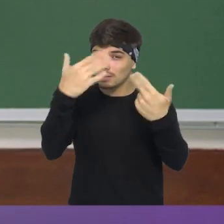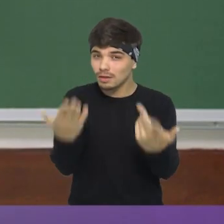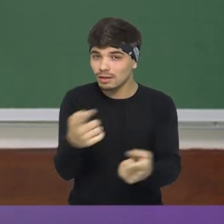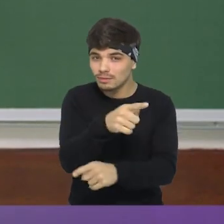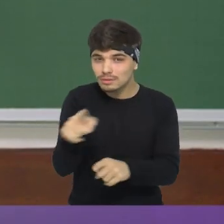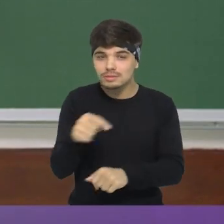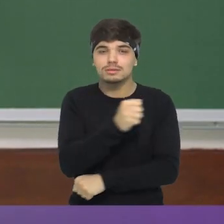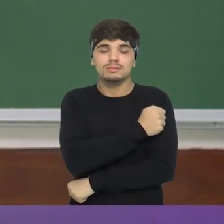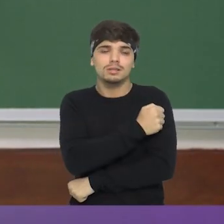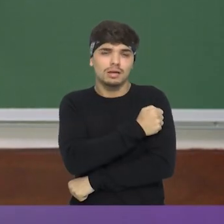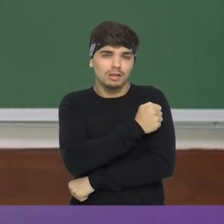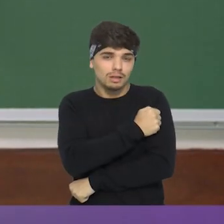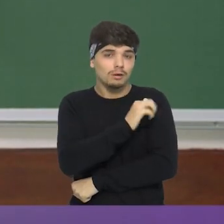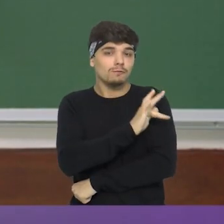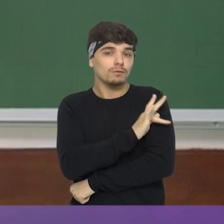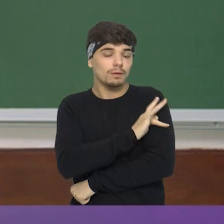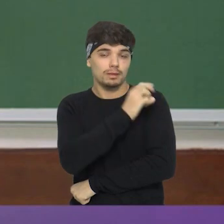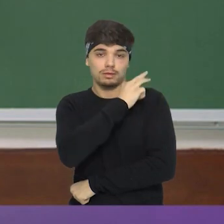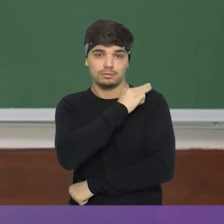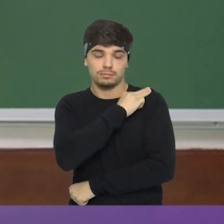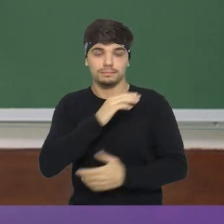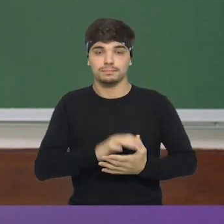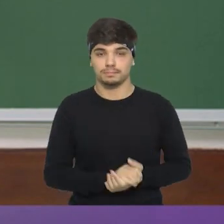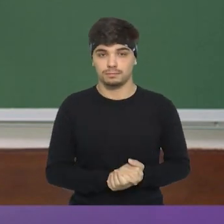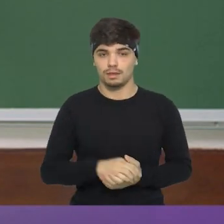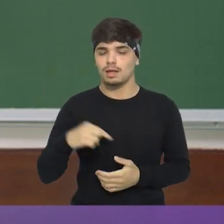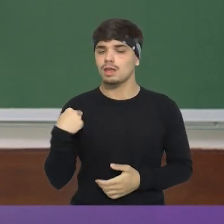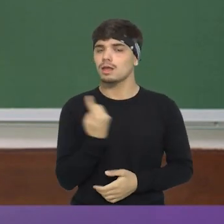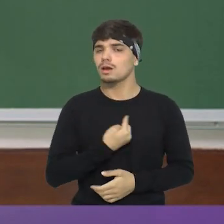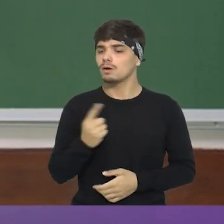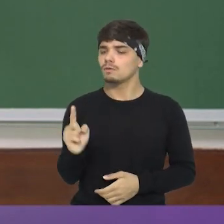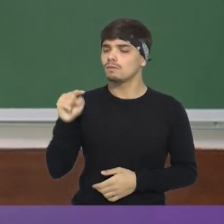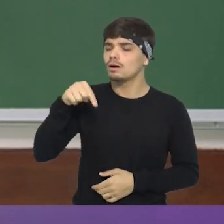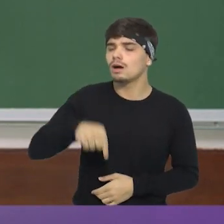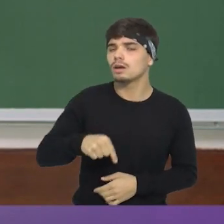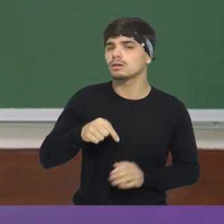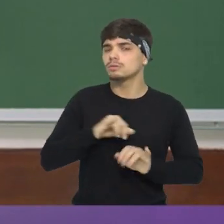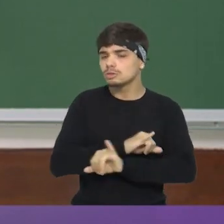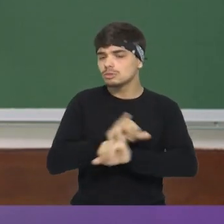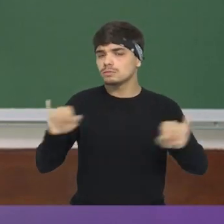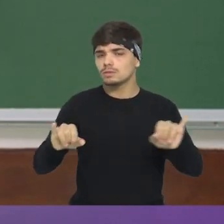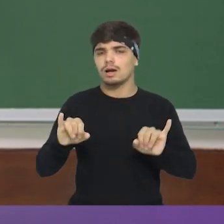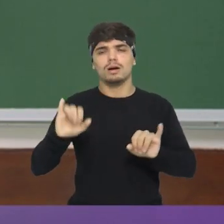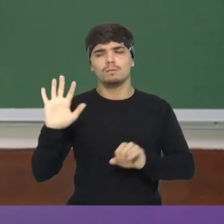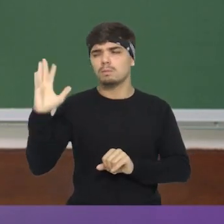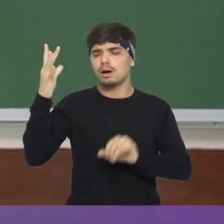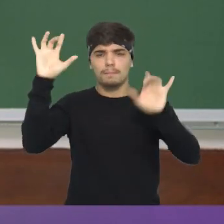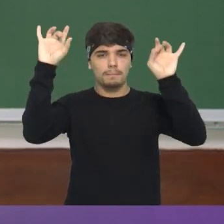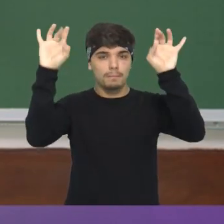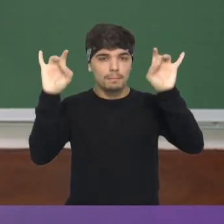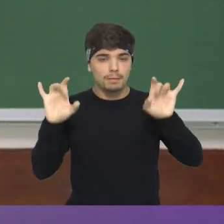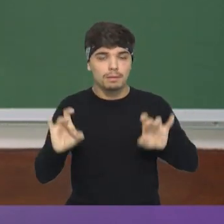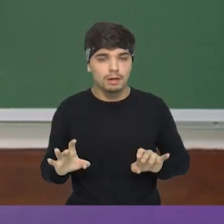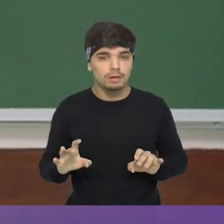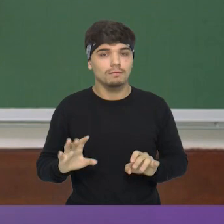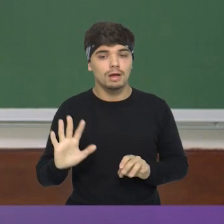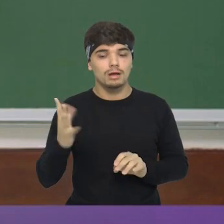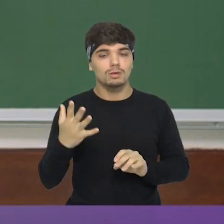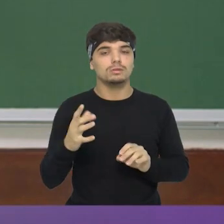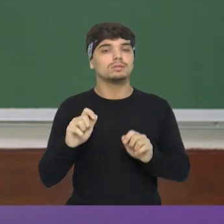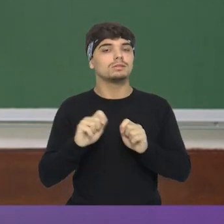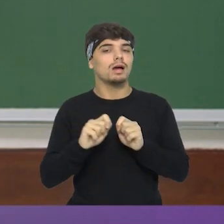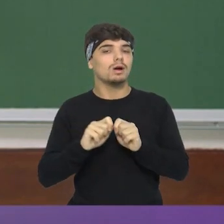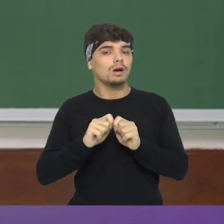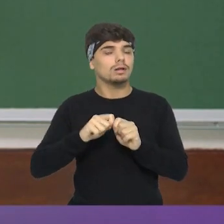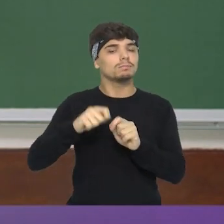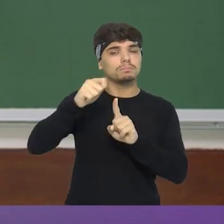Olá, estimados estudantes do Ensino Fundamental e Médio. Estou aqui para divulgar um evento muito especial que será realizado agora